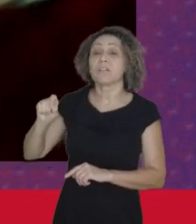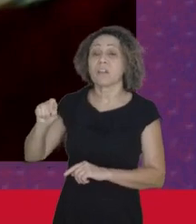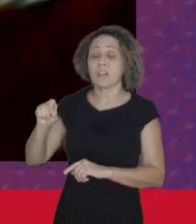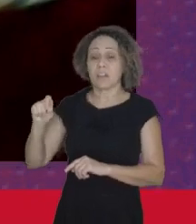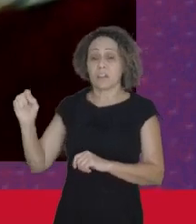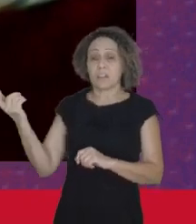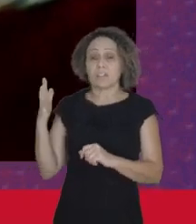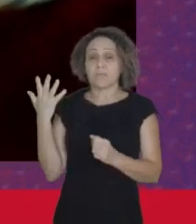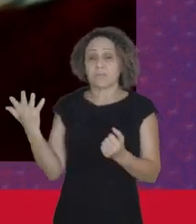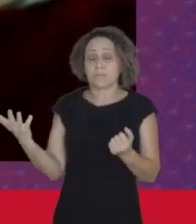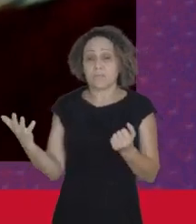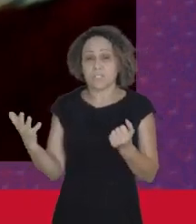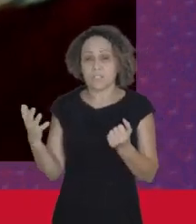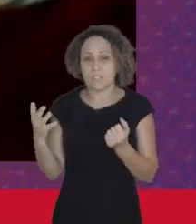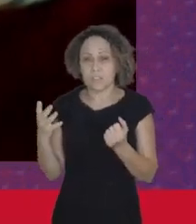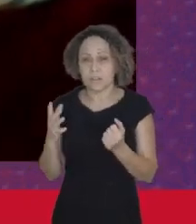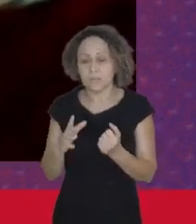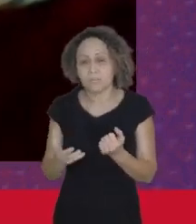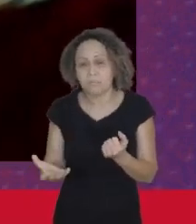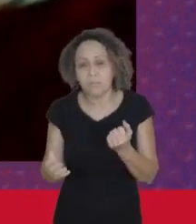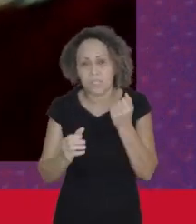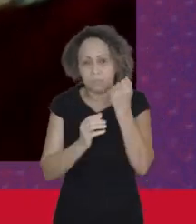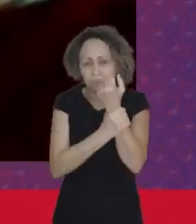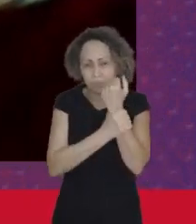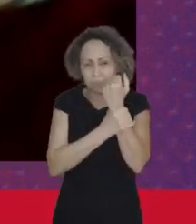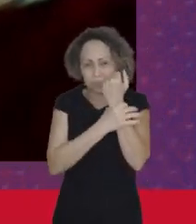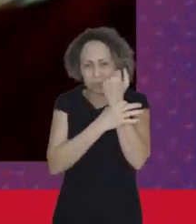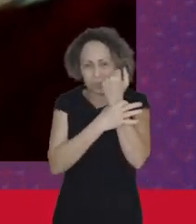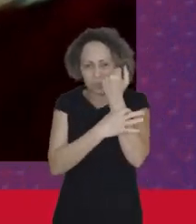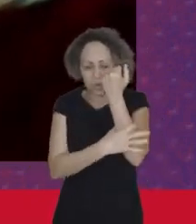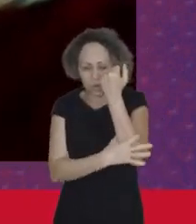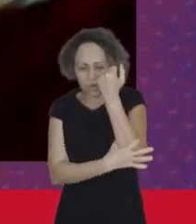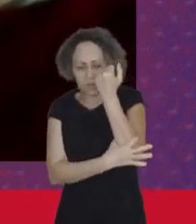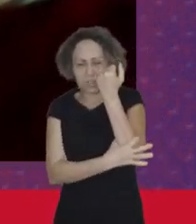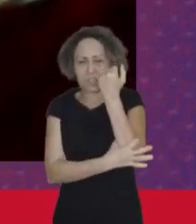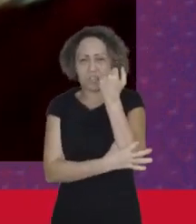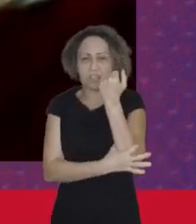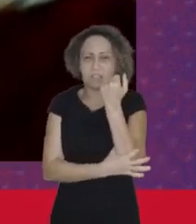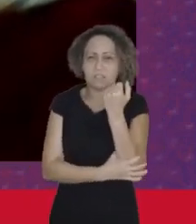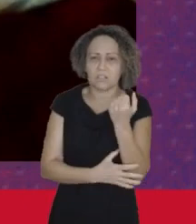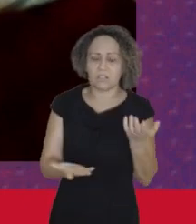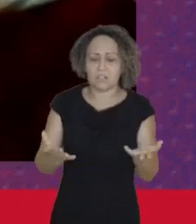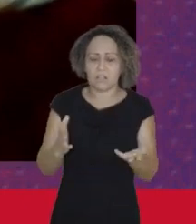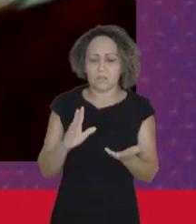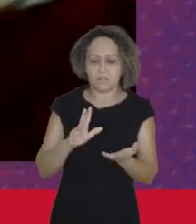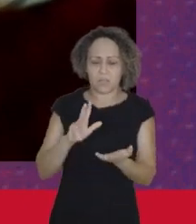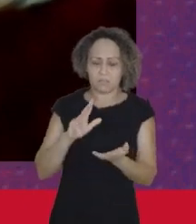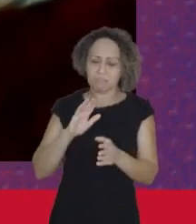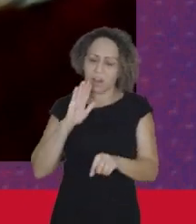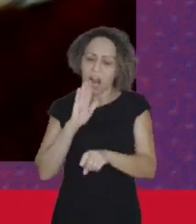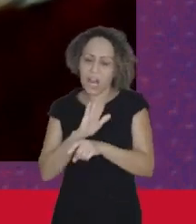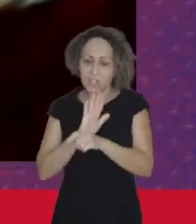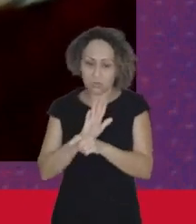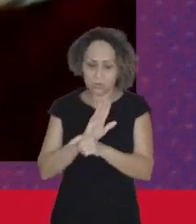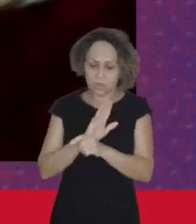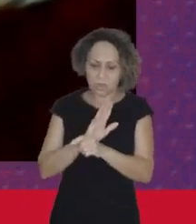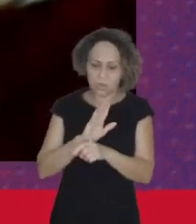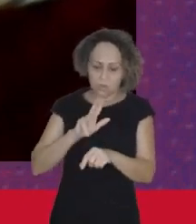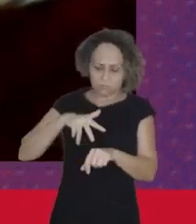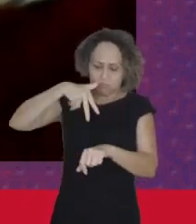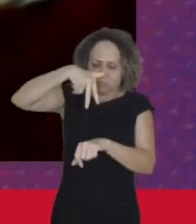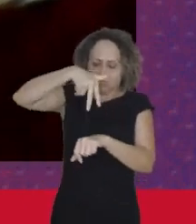talas, né? Órteses para posicionamento do corpo, E já na